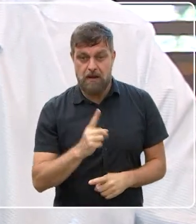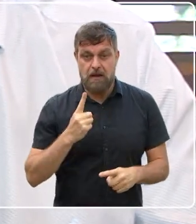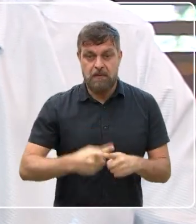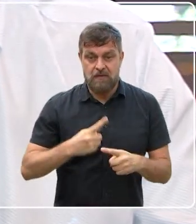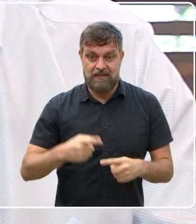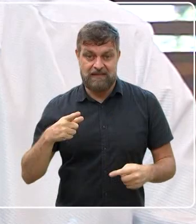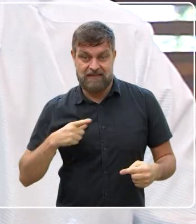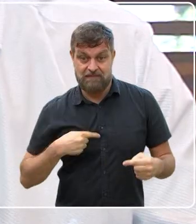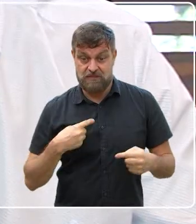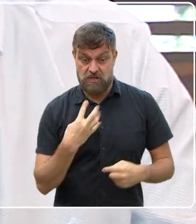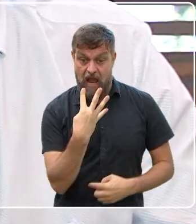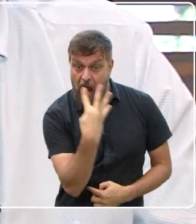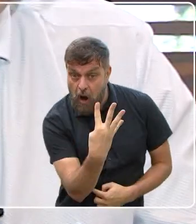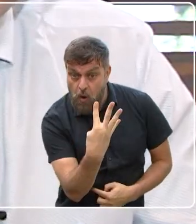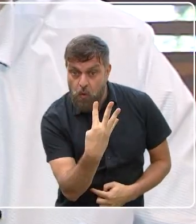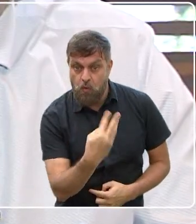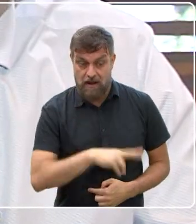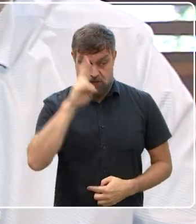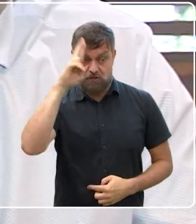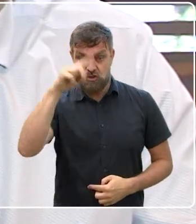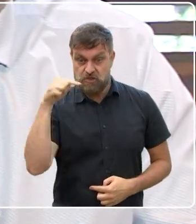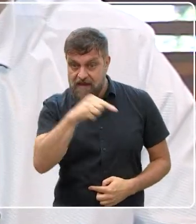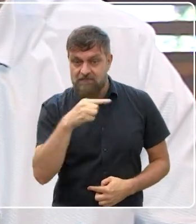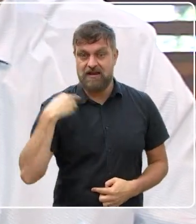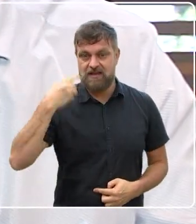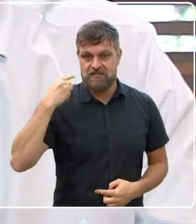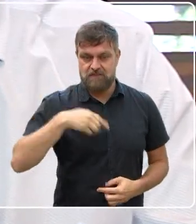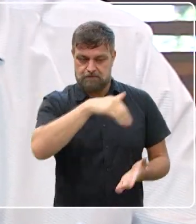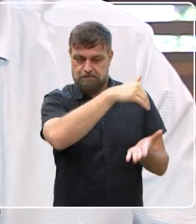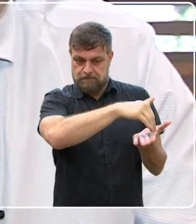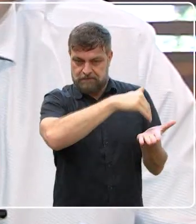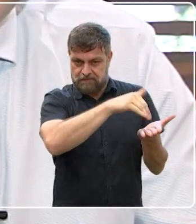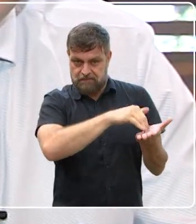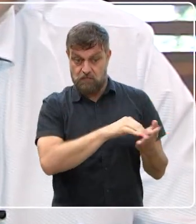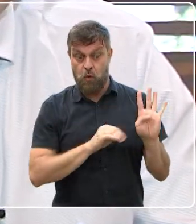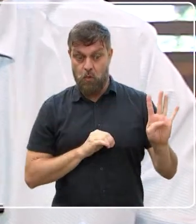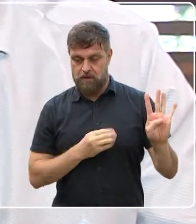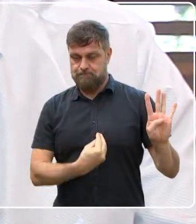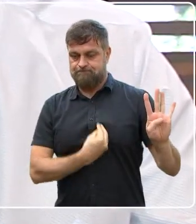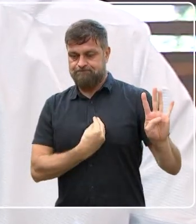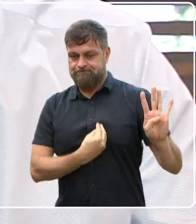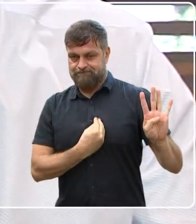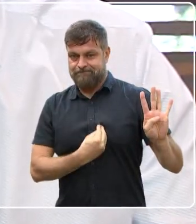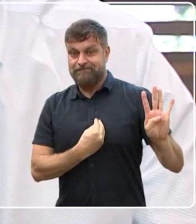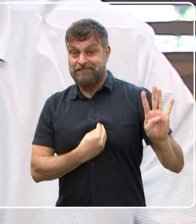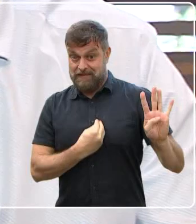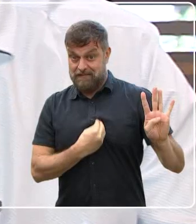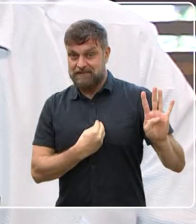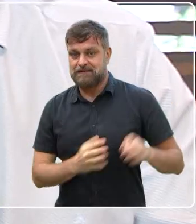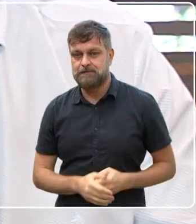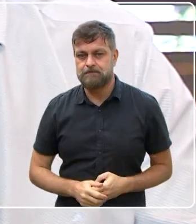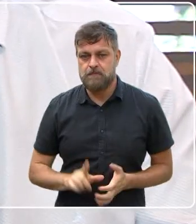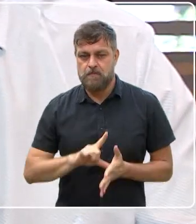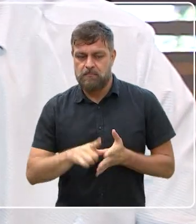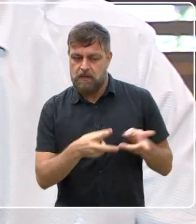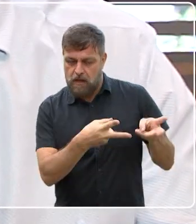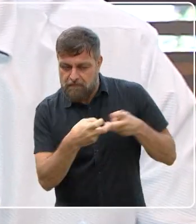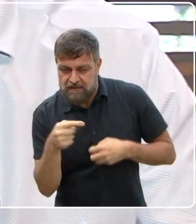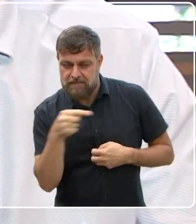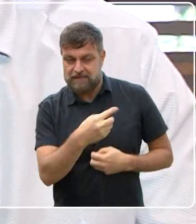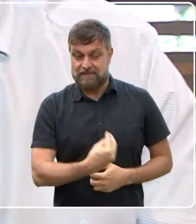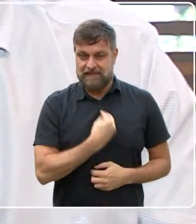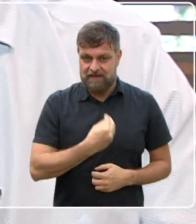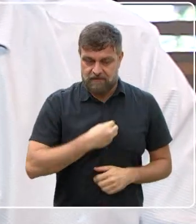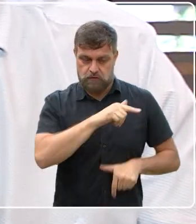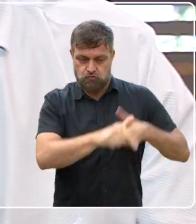Porque coincidiu dos 4 advogados que compunham aquele setor para o qual eu estava me candidatando estarem no escritório. Aí depois eu percebi que a rotina